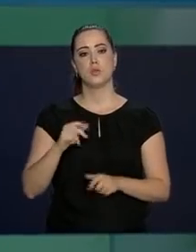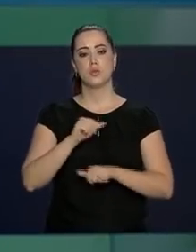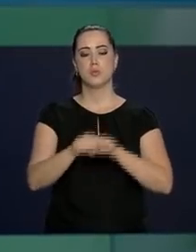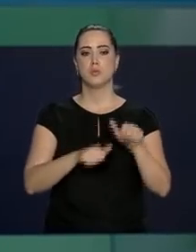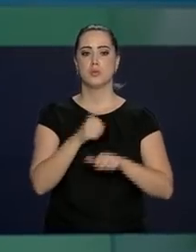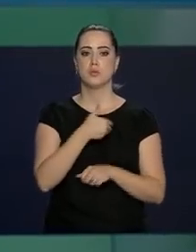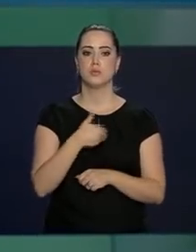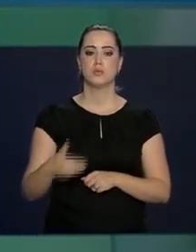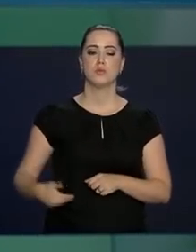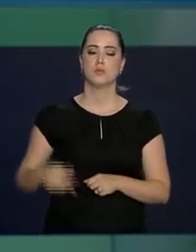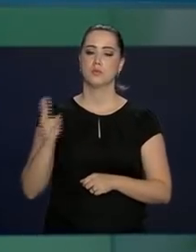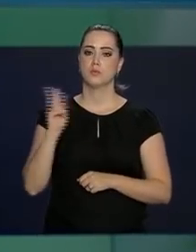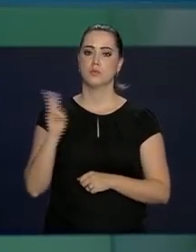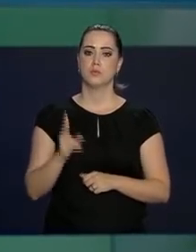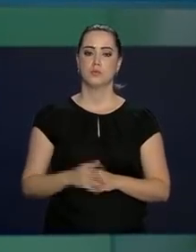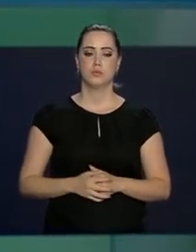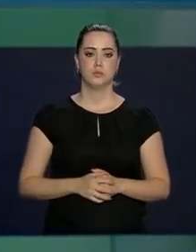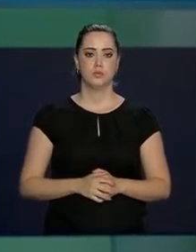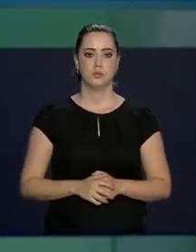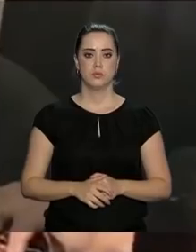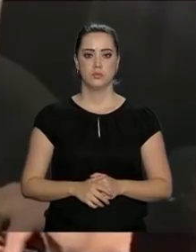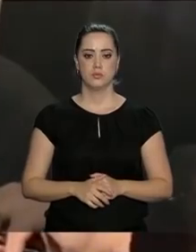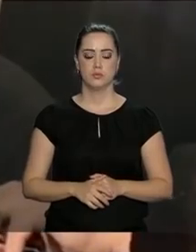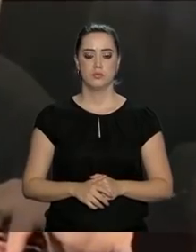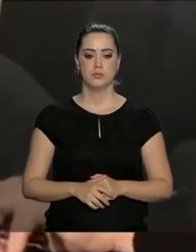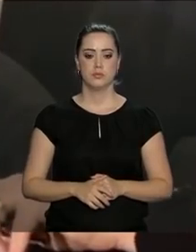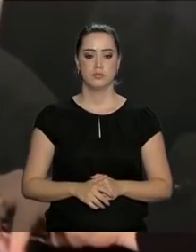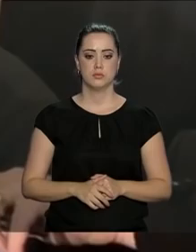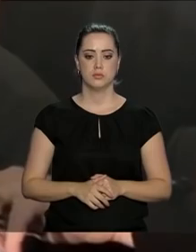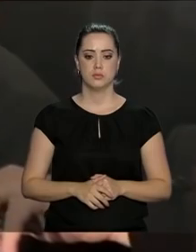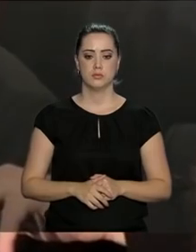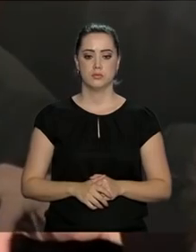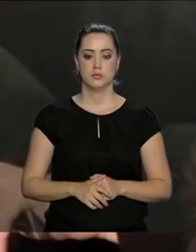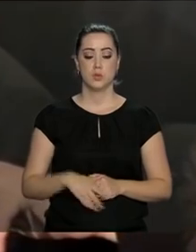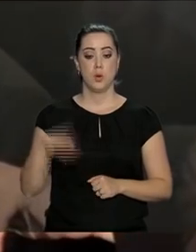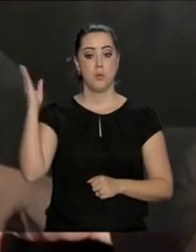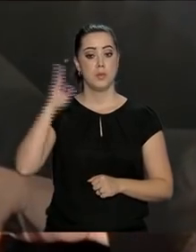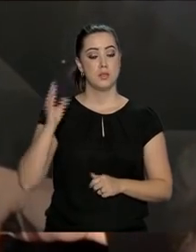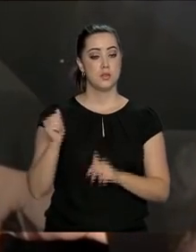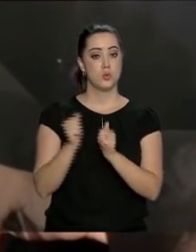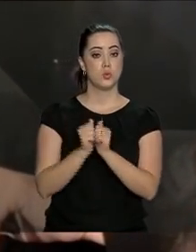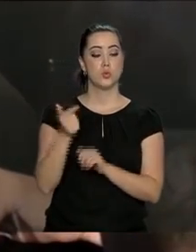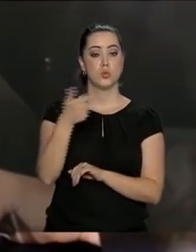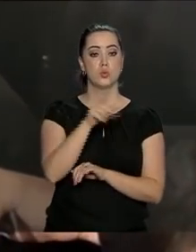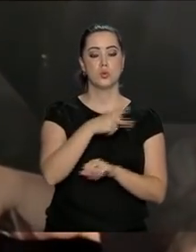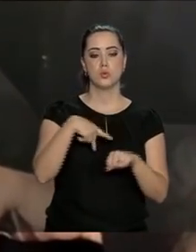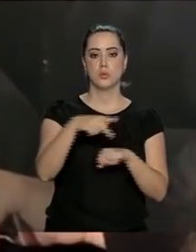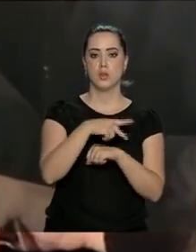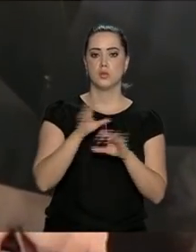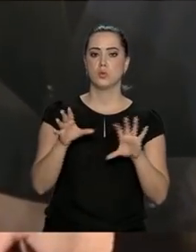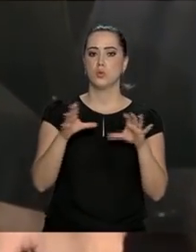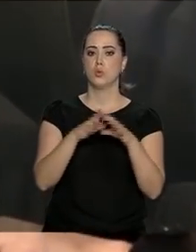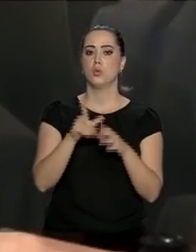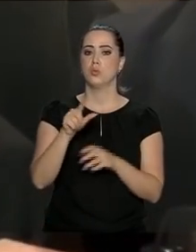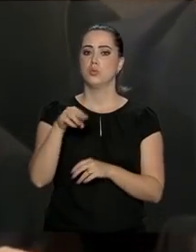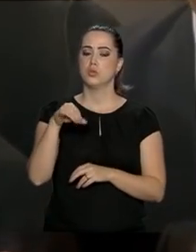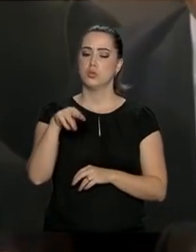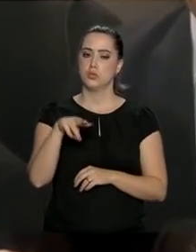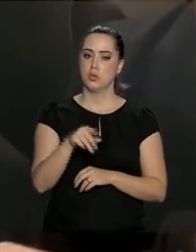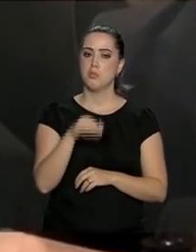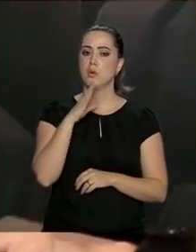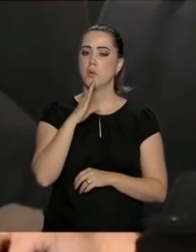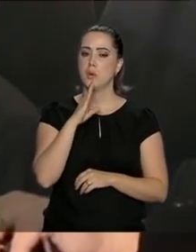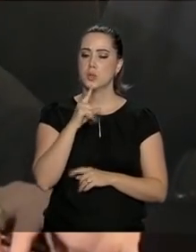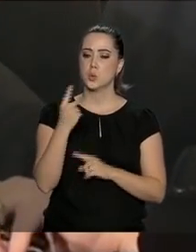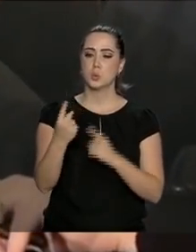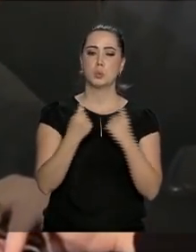a mudança no governo venezuelano. O Brasil, juntamente com os demais países do Grupo de Lima, que estão